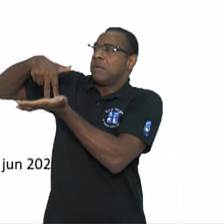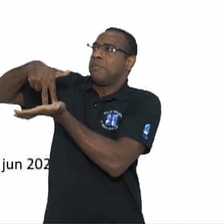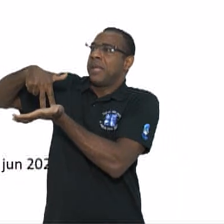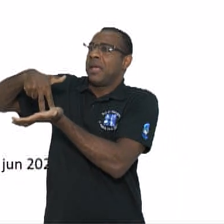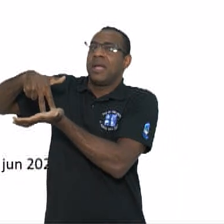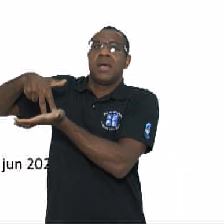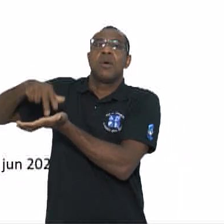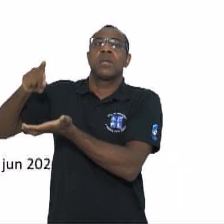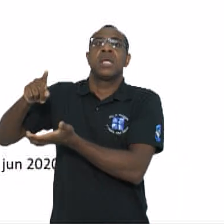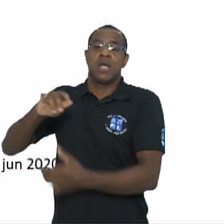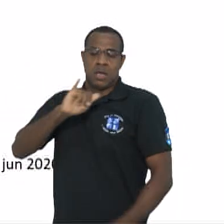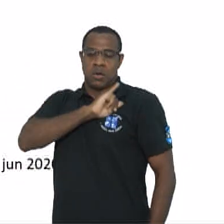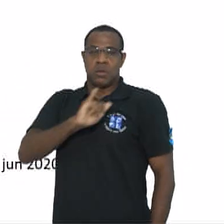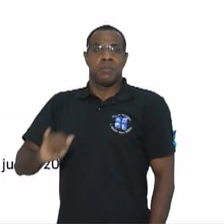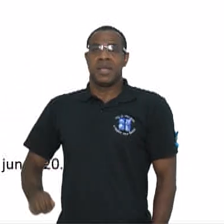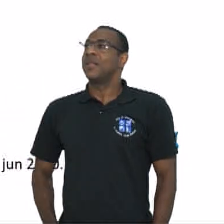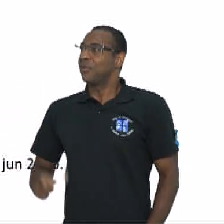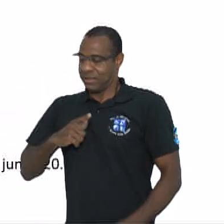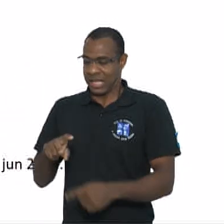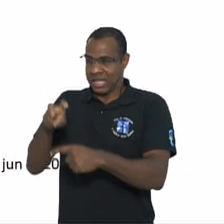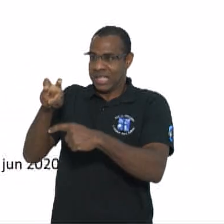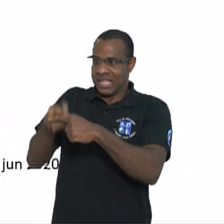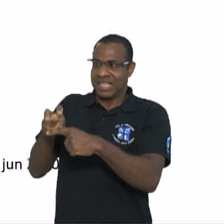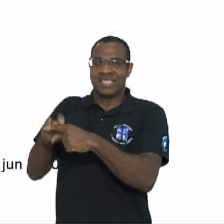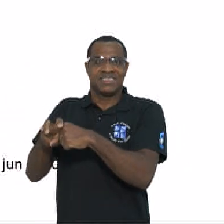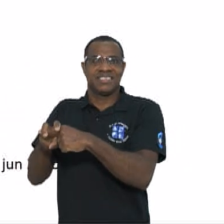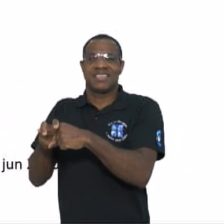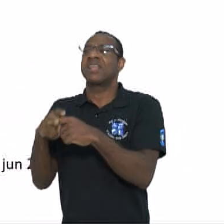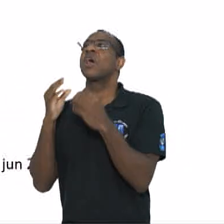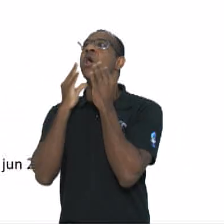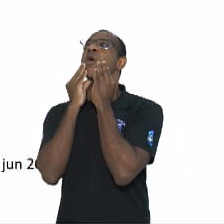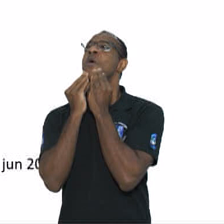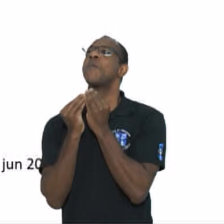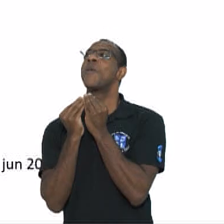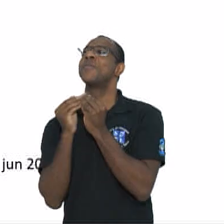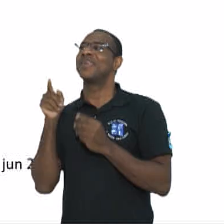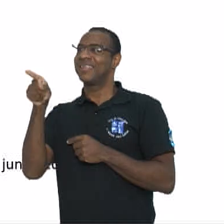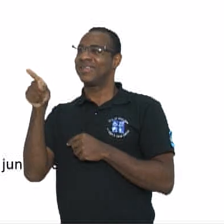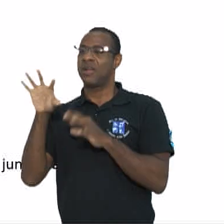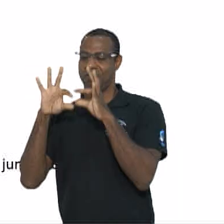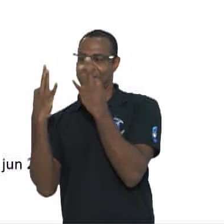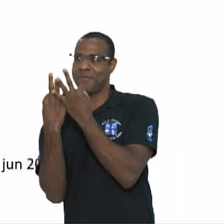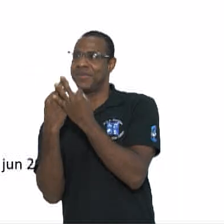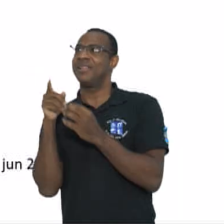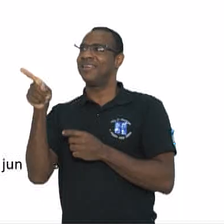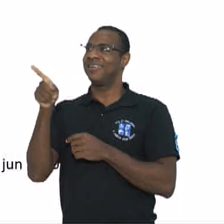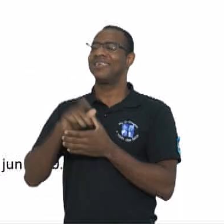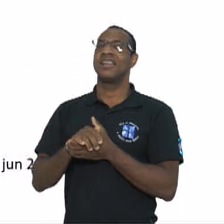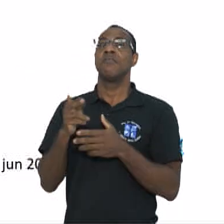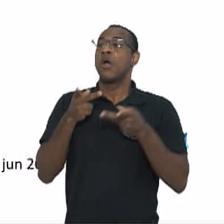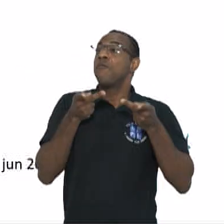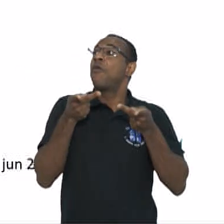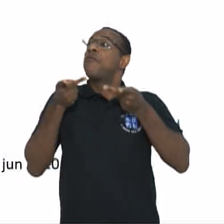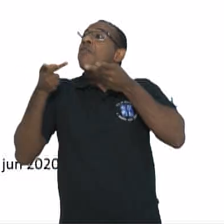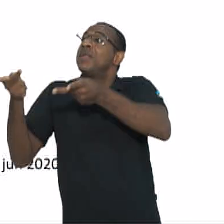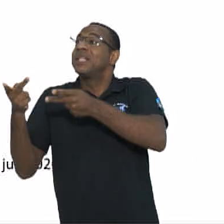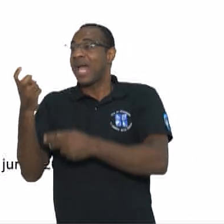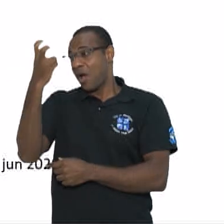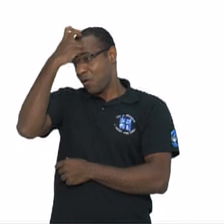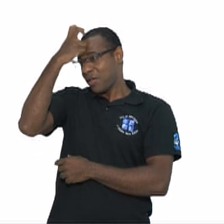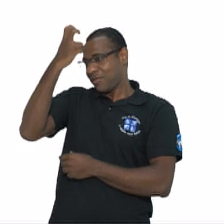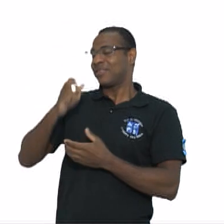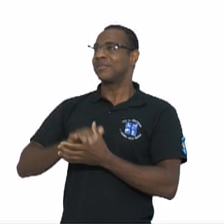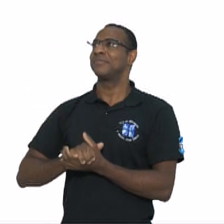imperador, que está sentado ali com a famosa barbinha ali e com a sua família que foram visitar o Egito Antigo, o Egito.